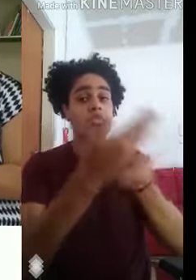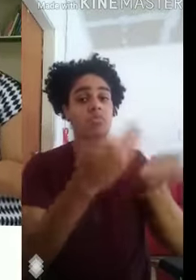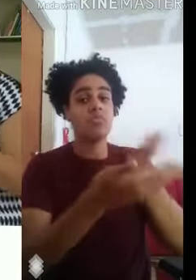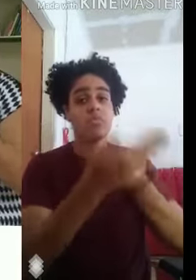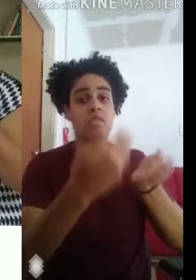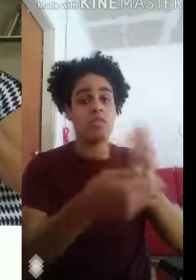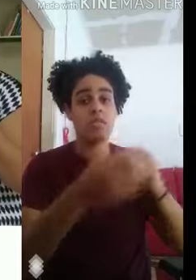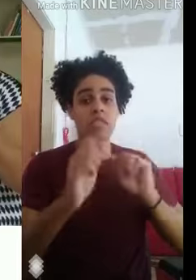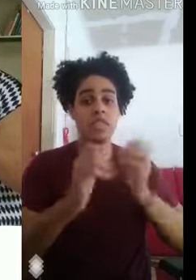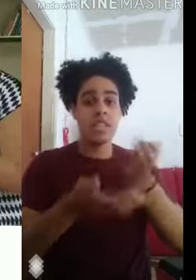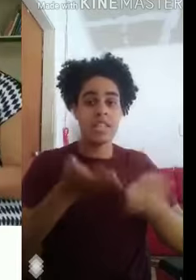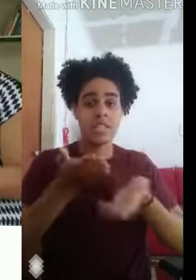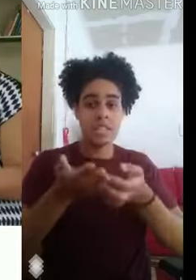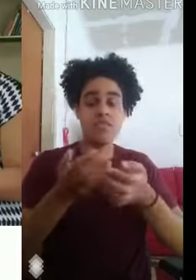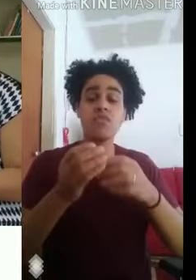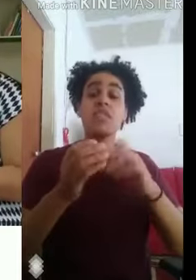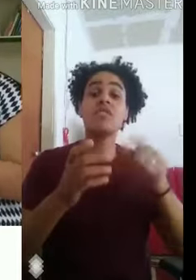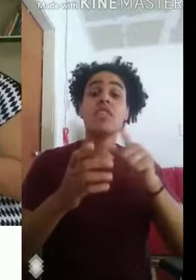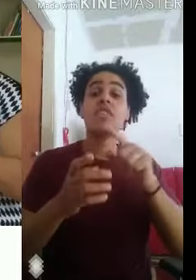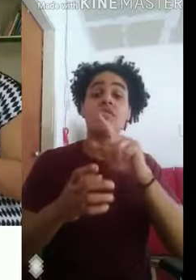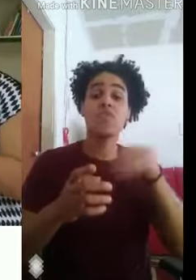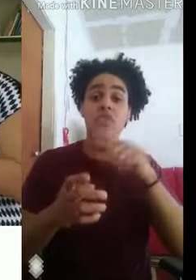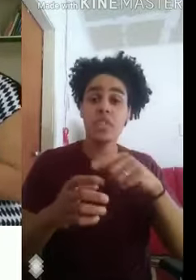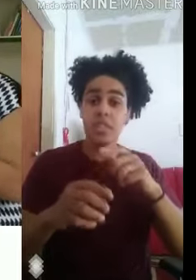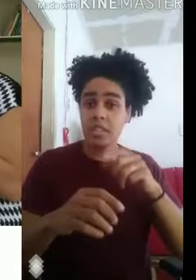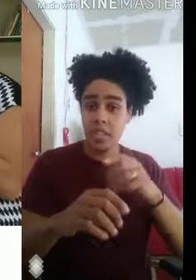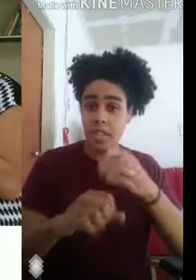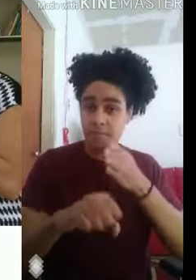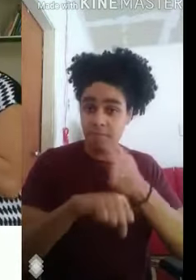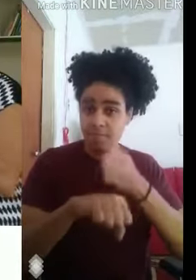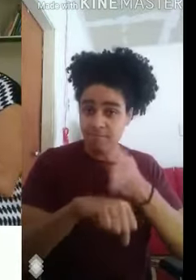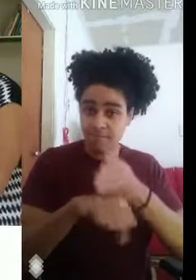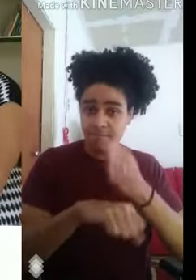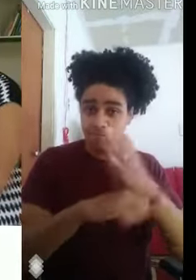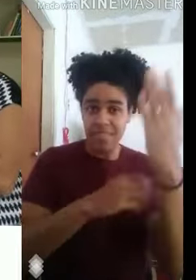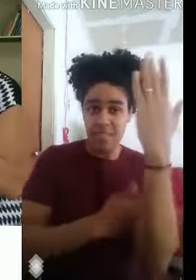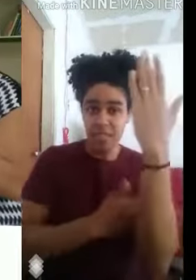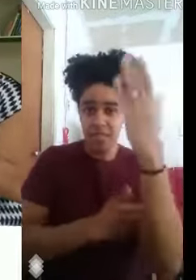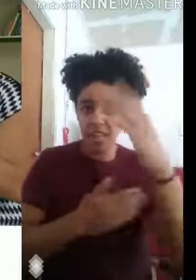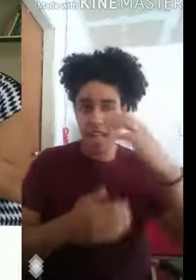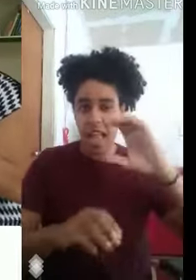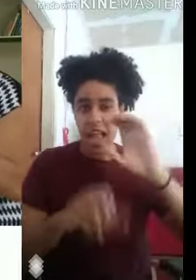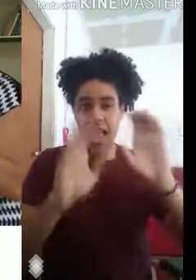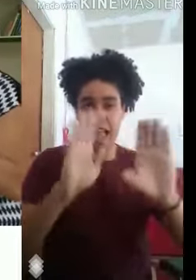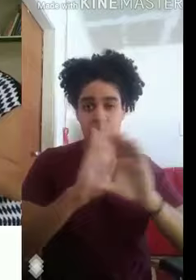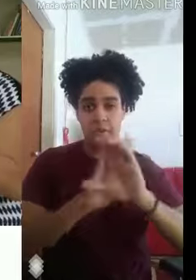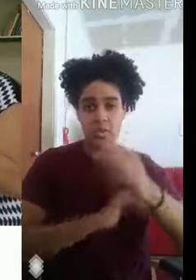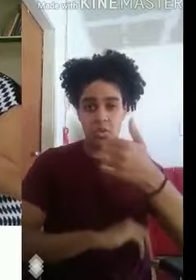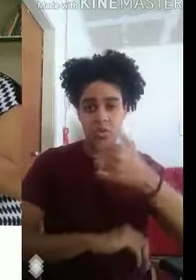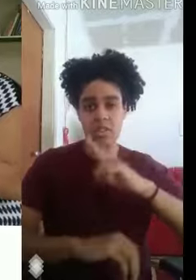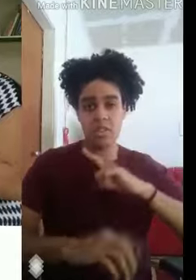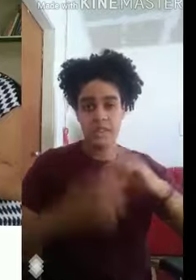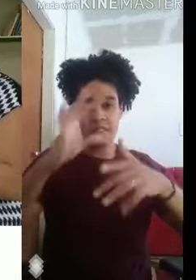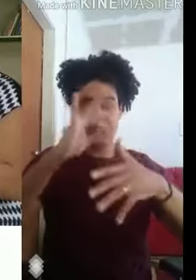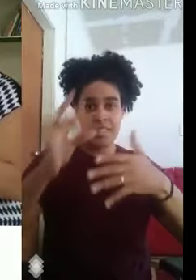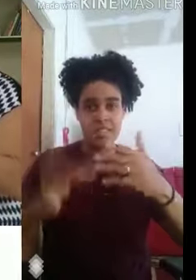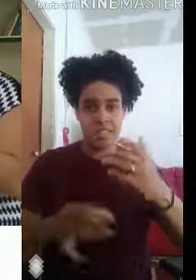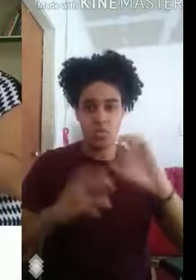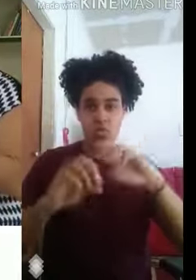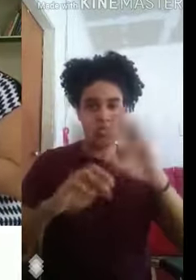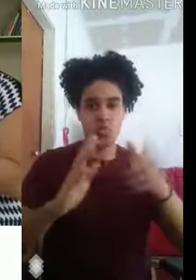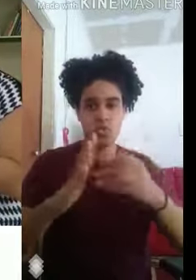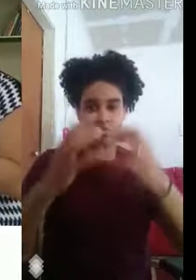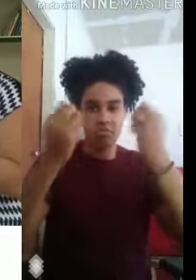vocês. Acessem a apostila, leiam o capítulo 1, que lá tem tudo muito mais explicadinho, com muito mais